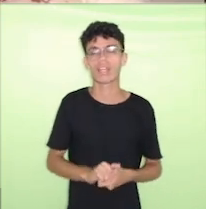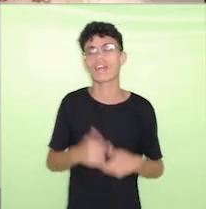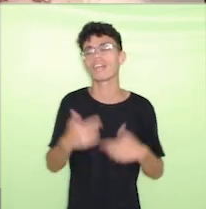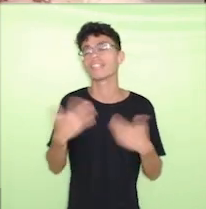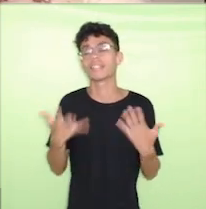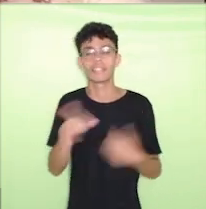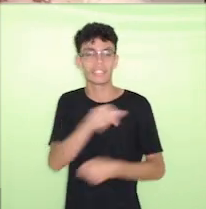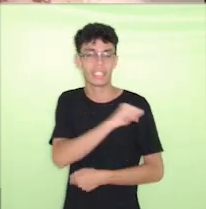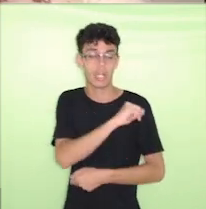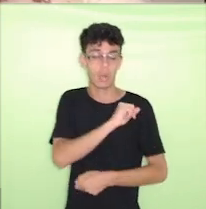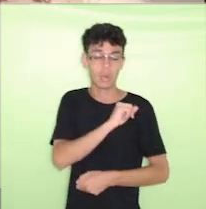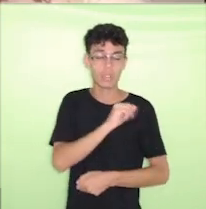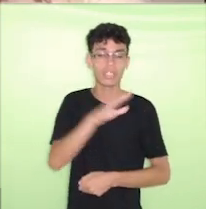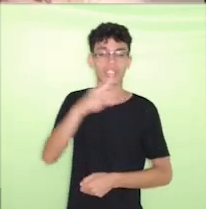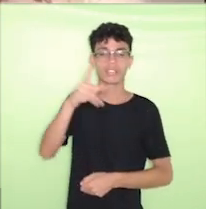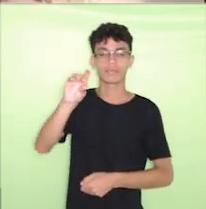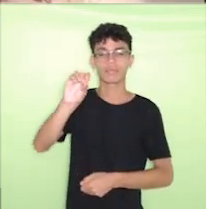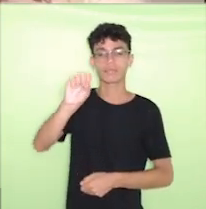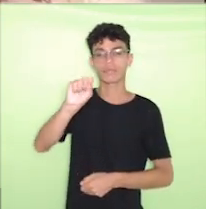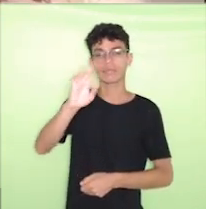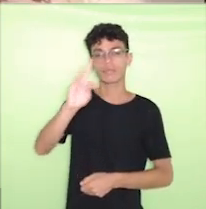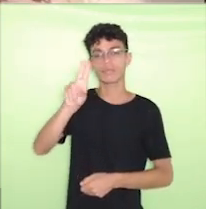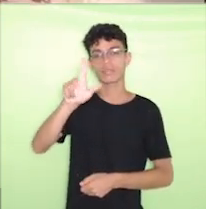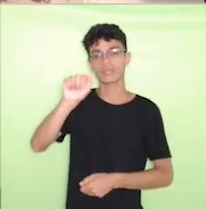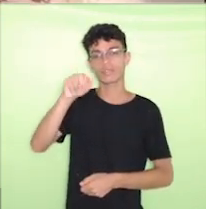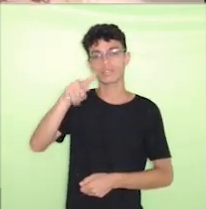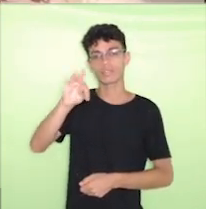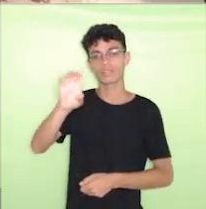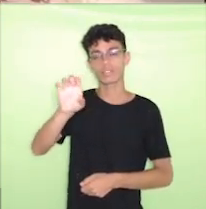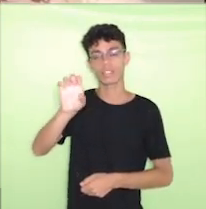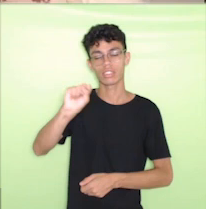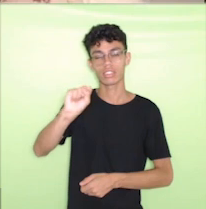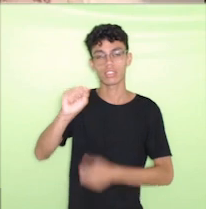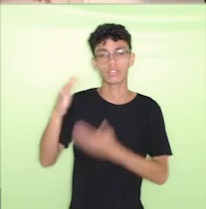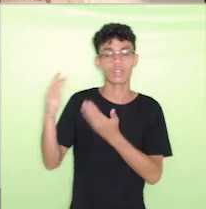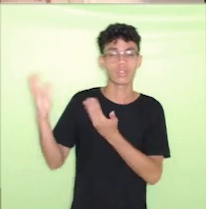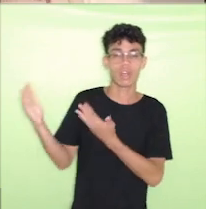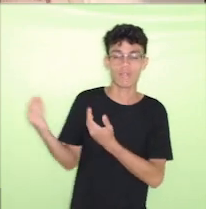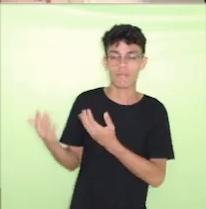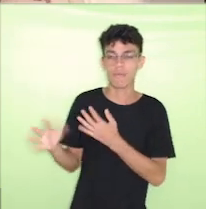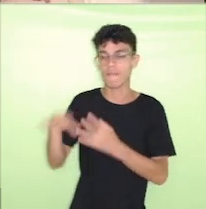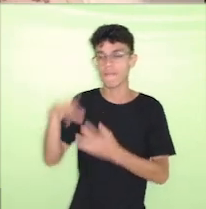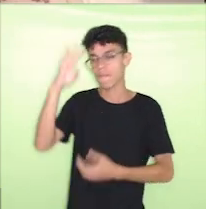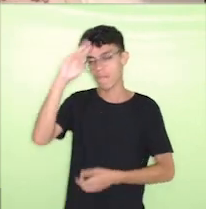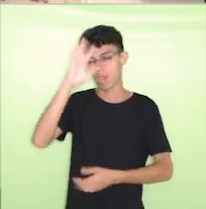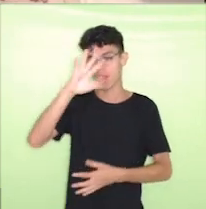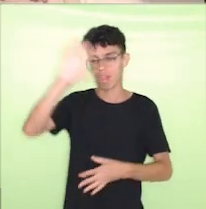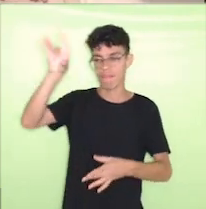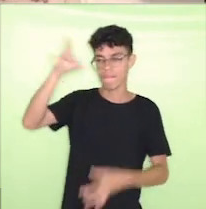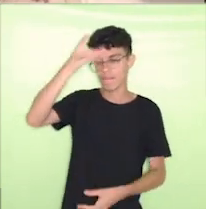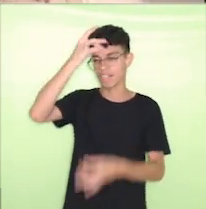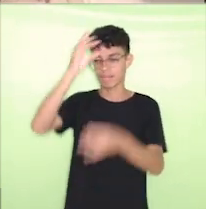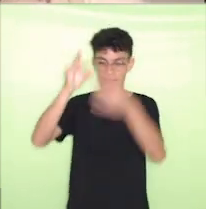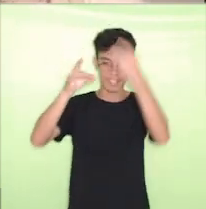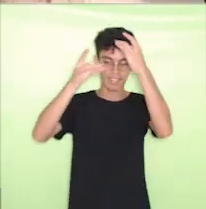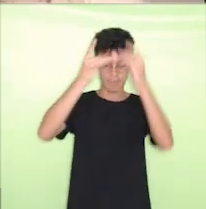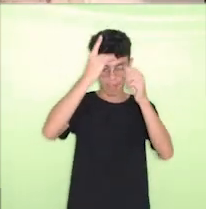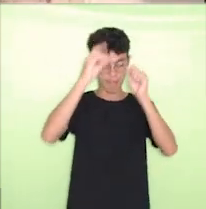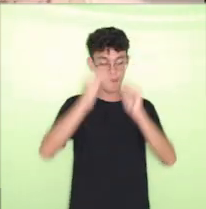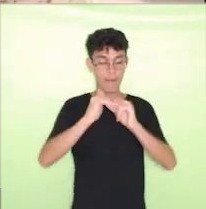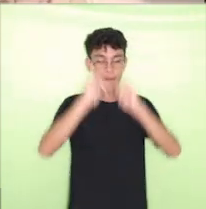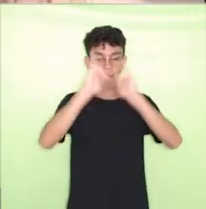As alunas e as postulantes são muito jovens, podem fantasiar a seu respeito, podem querer partilhar desse